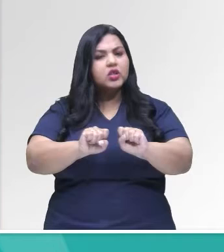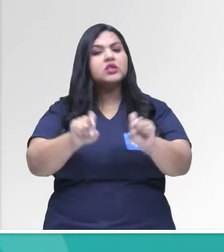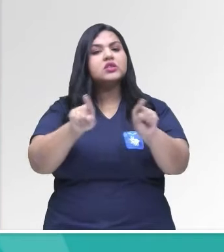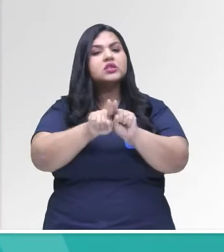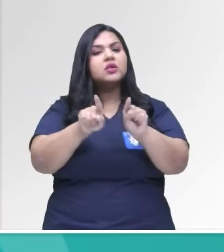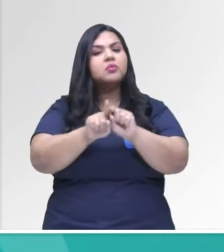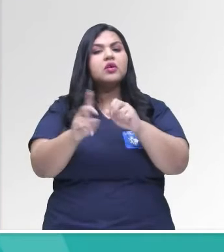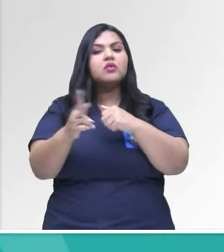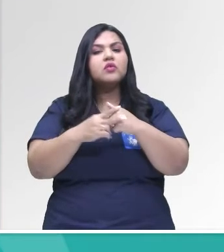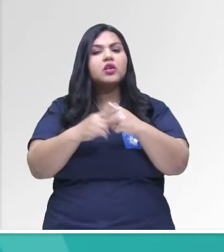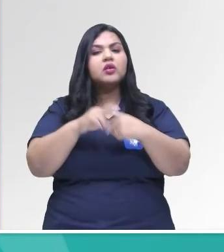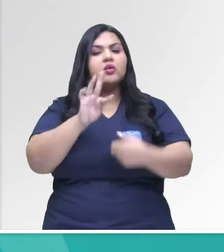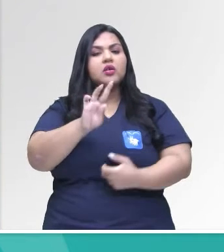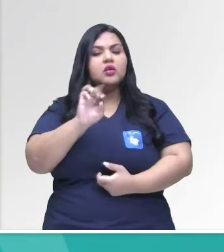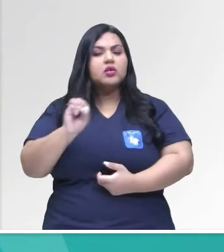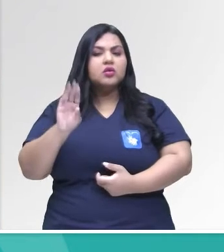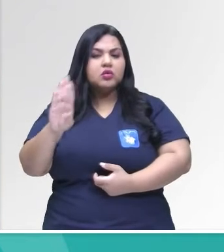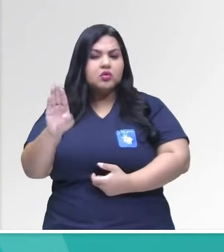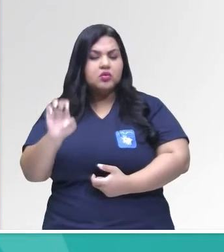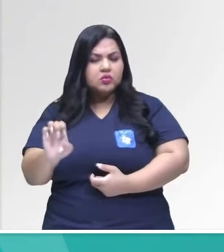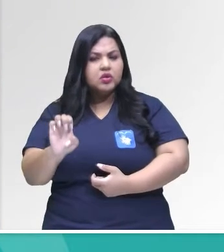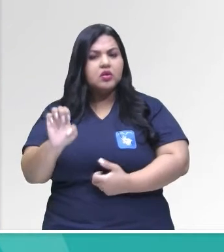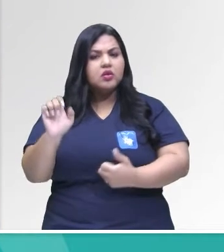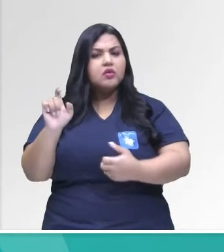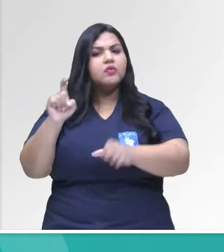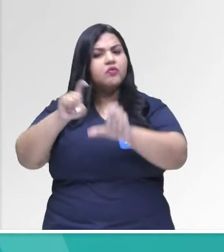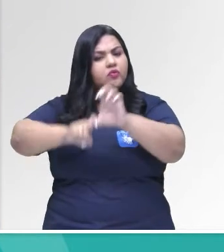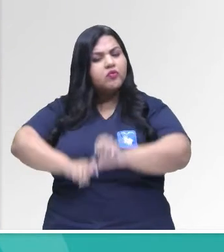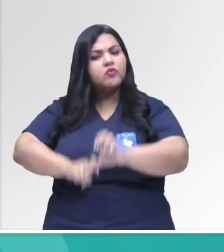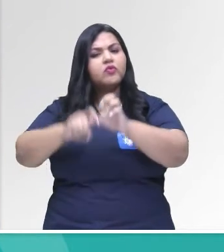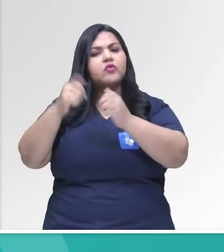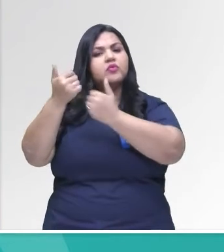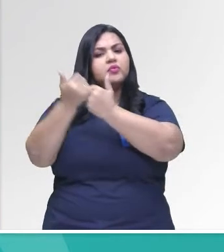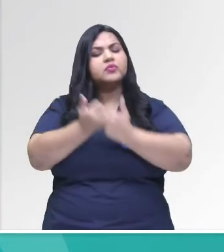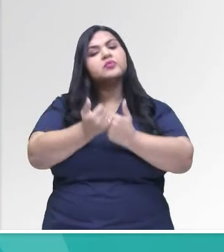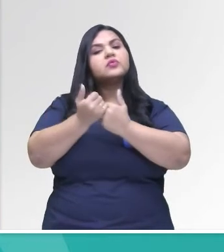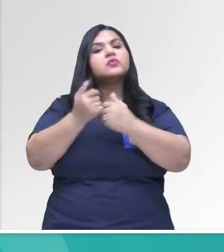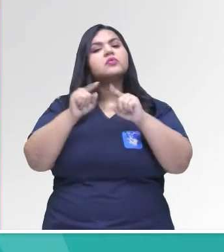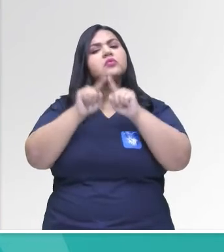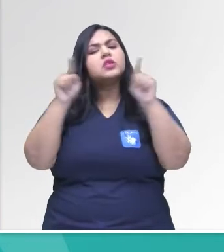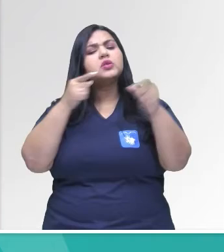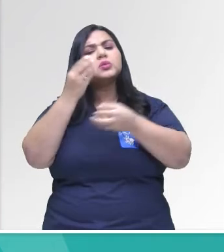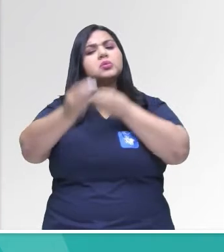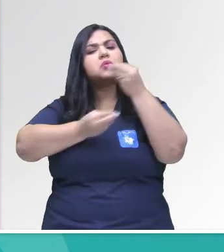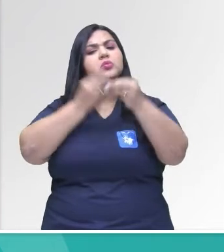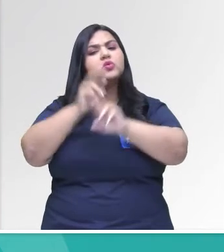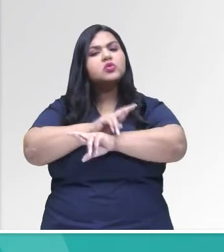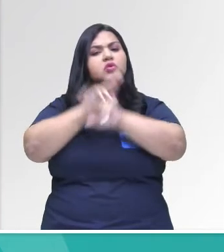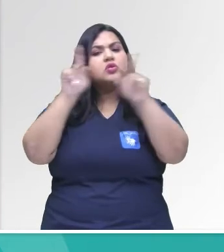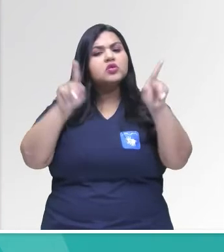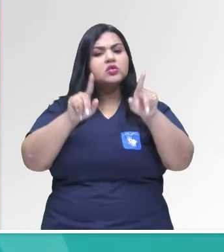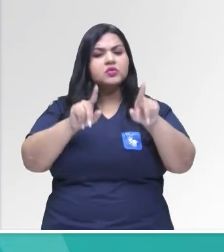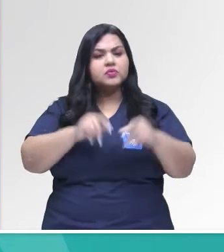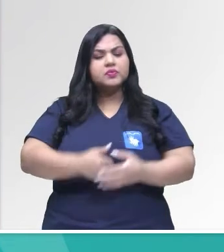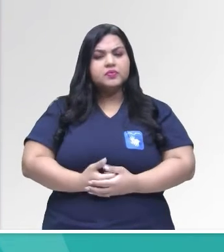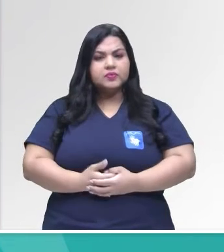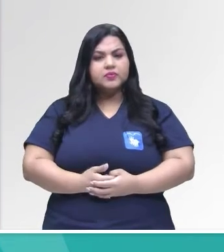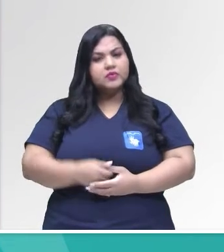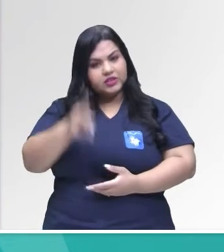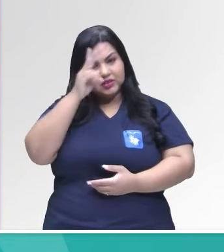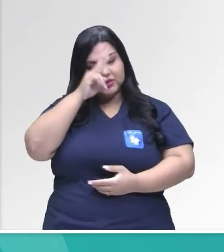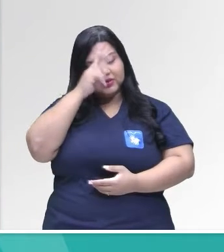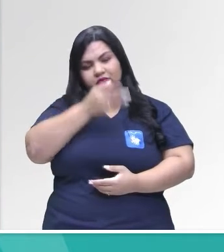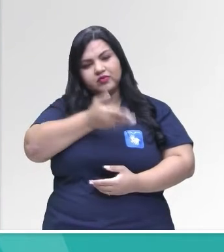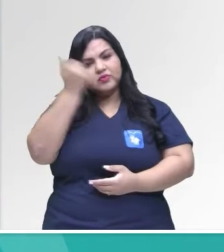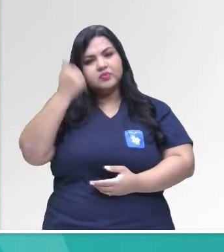entra como verbo auxiliar na minha oração. Mas como é que eu vou diferenciar o was e o were? Vamos relembrar?